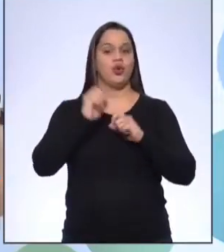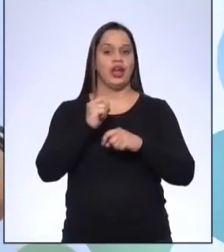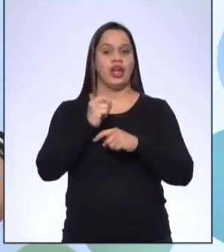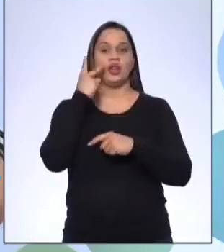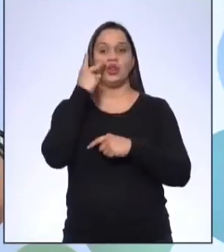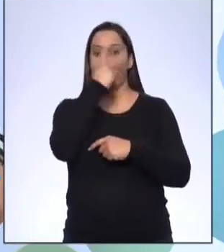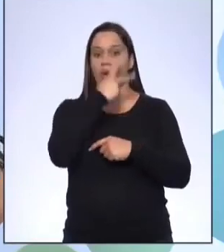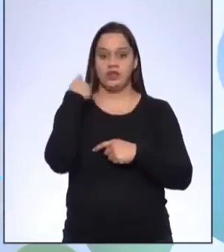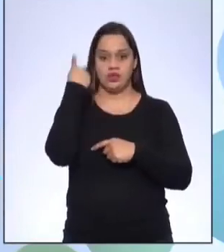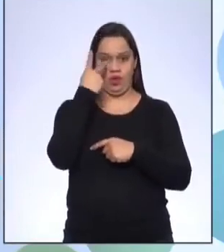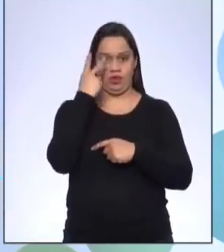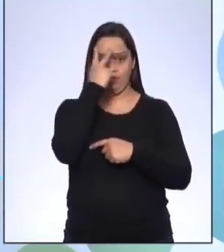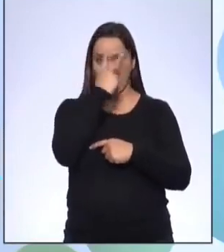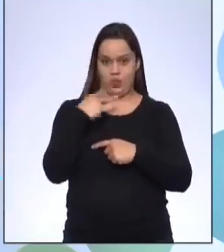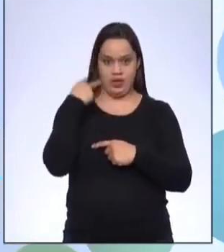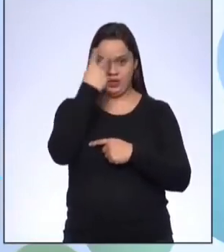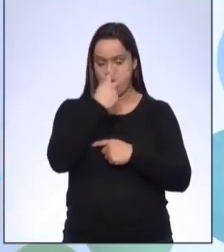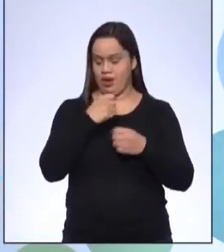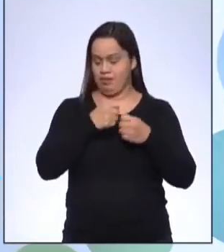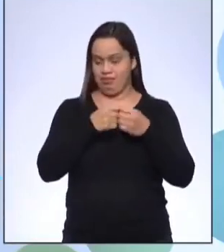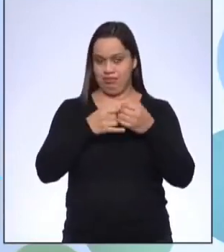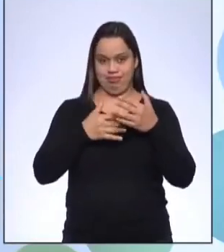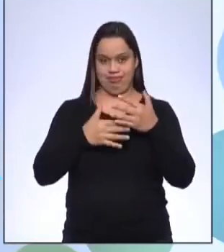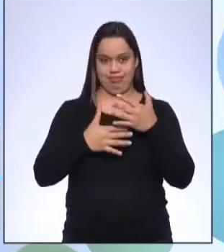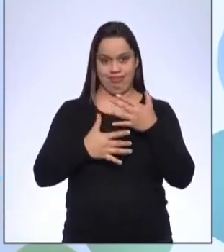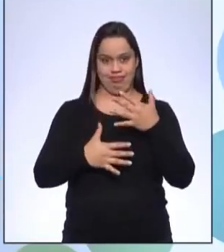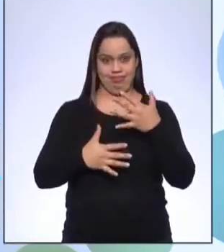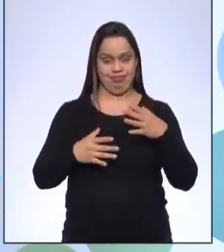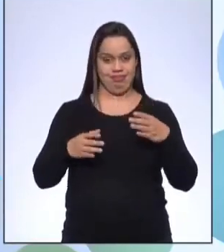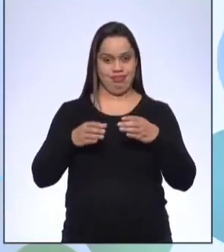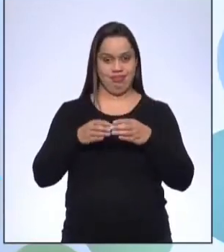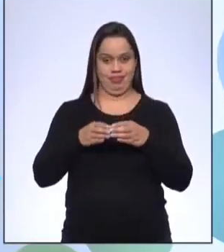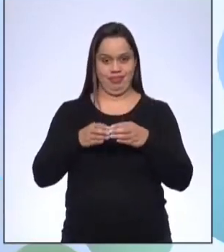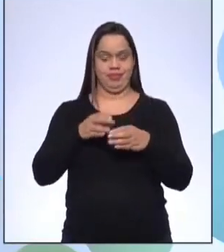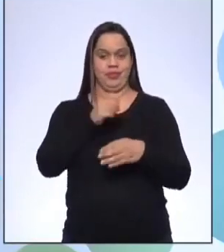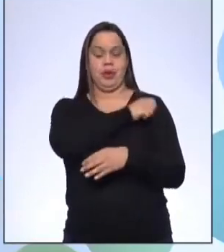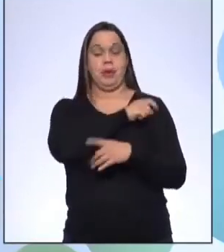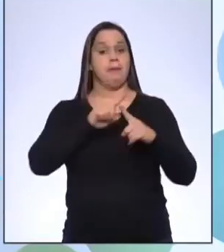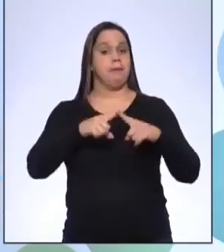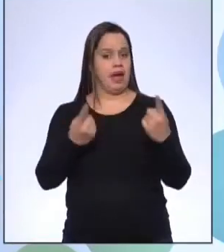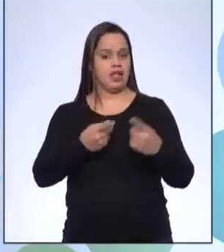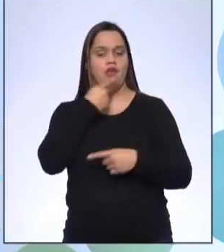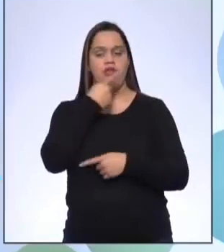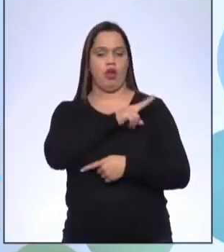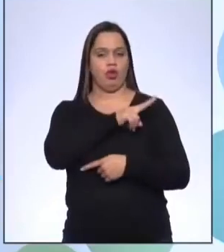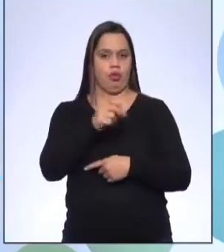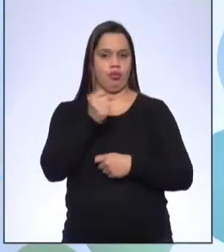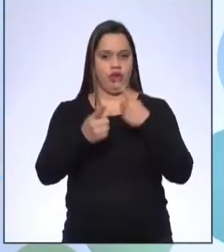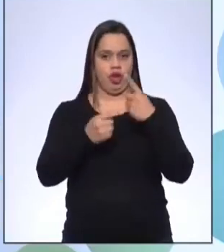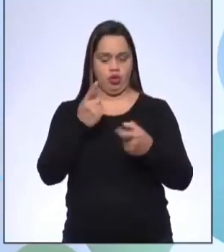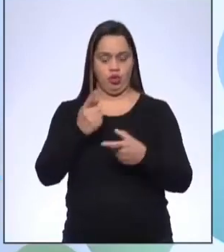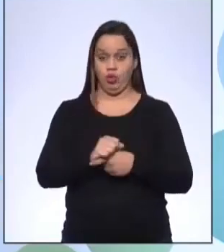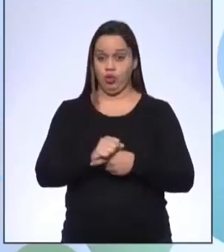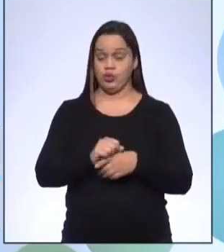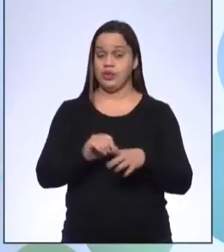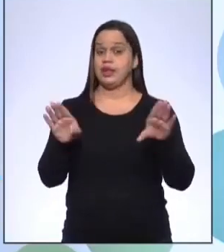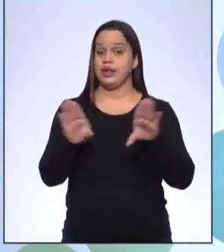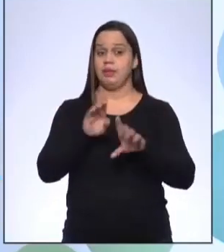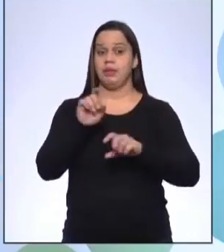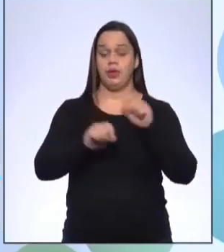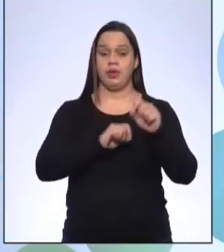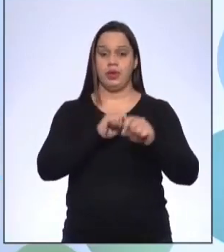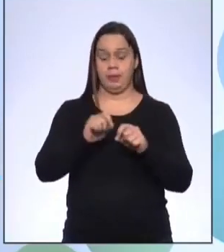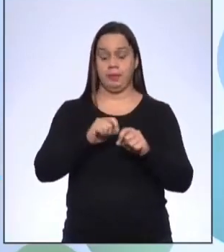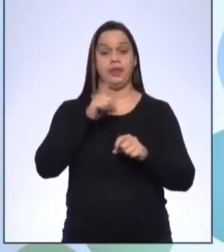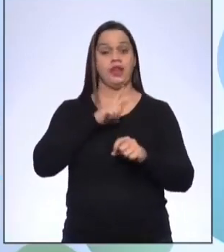horas, 2 horas. Eles foram assim, unanimidade, mas eu vou citar alguns, tá bom? Okay. Inclusive, a